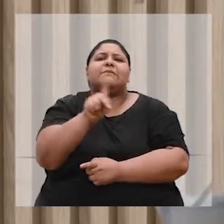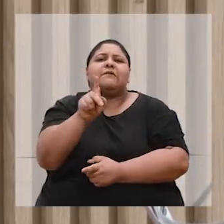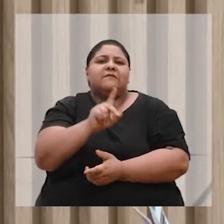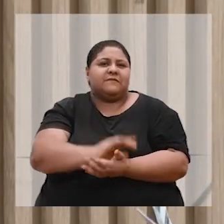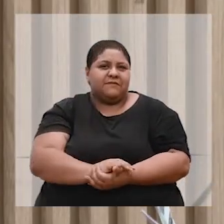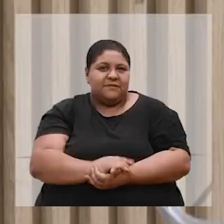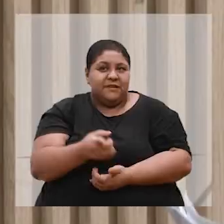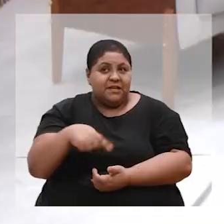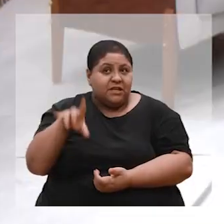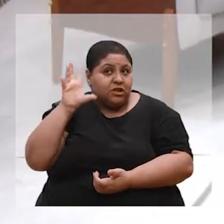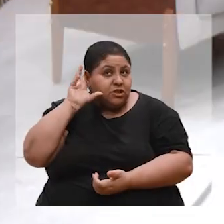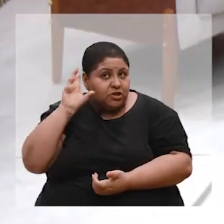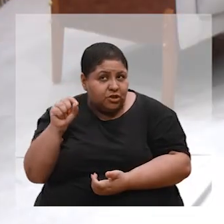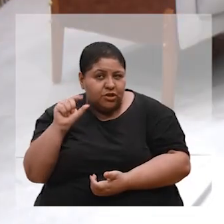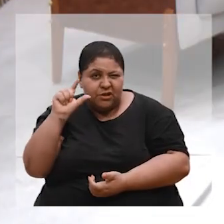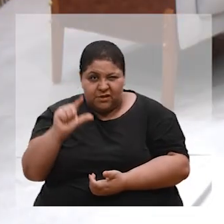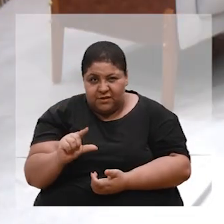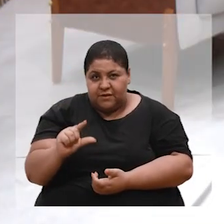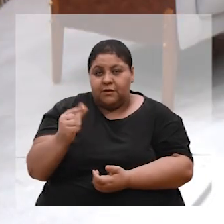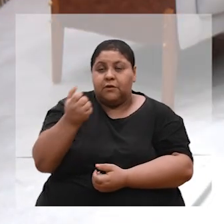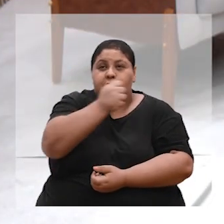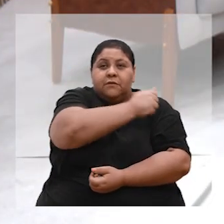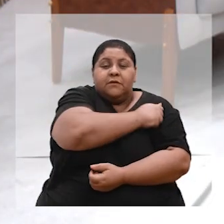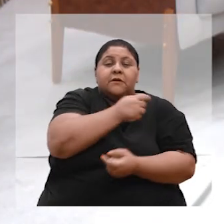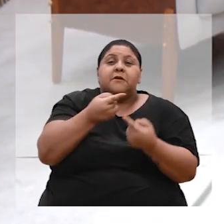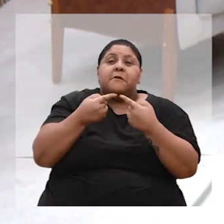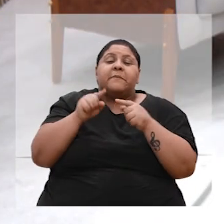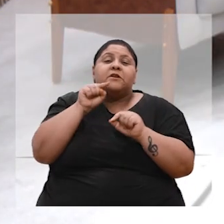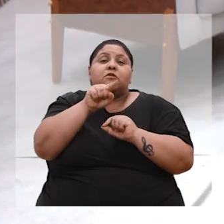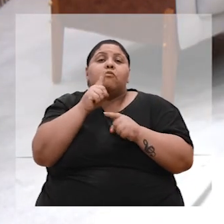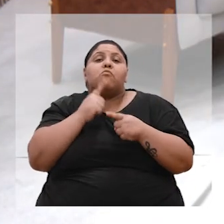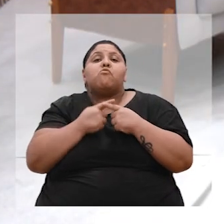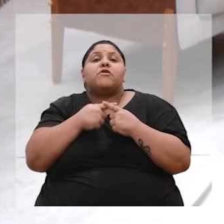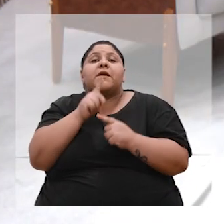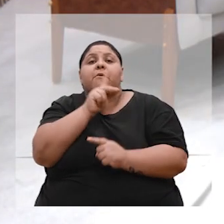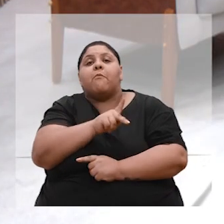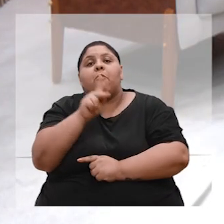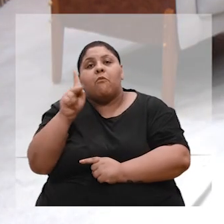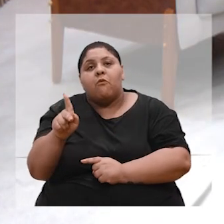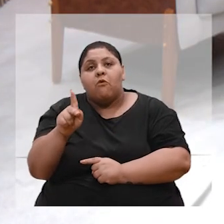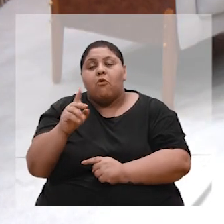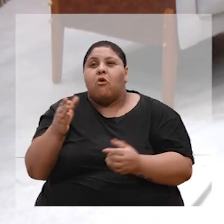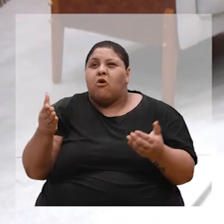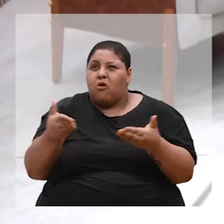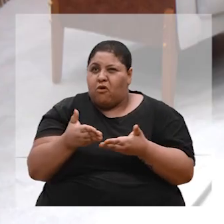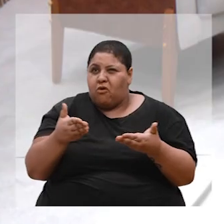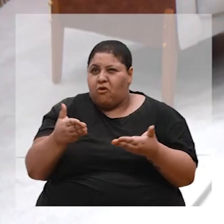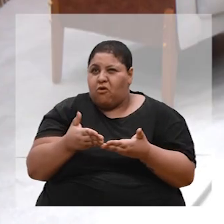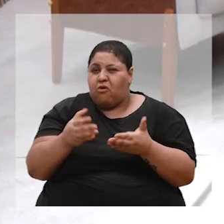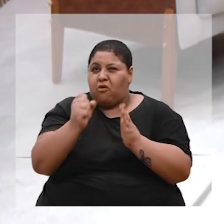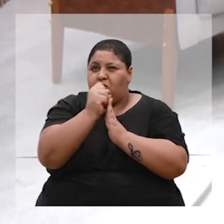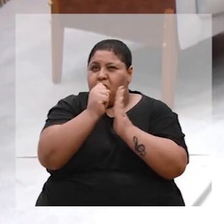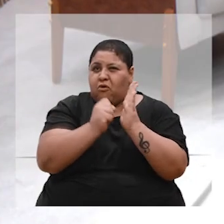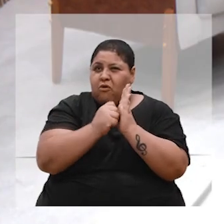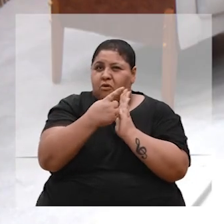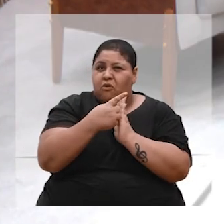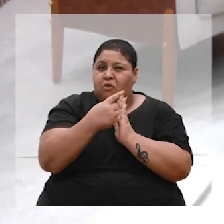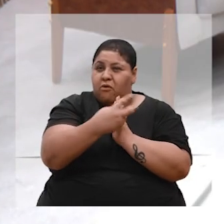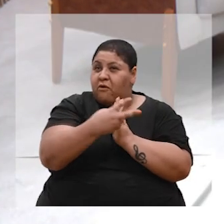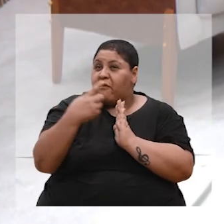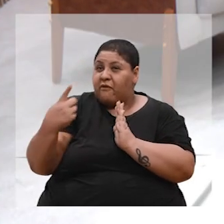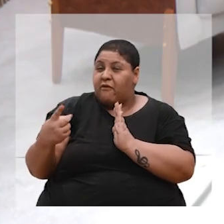ser professor? A gente ouviu aqui um pouquinho dos estudantes, mas quero saber de ti. Por que ser professor hoje, século XXI,